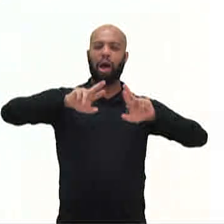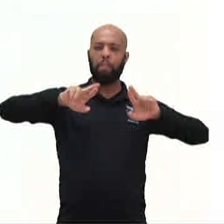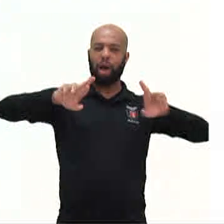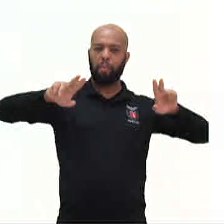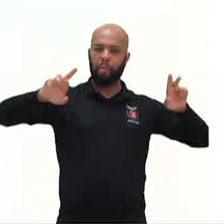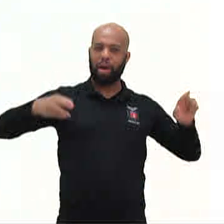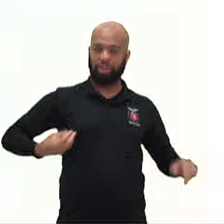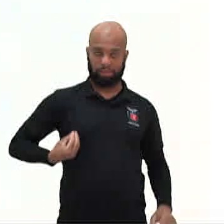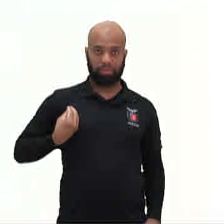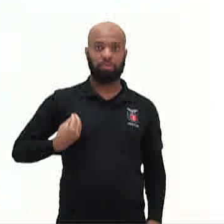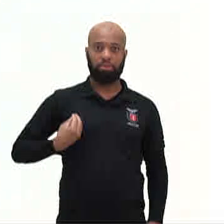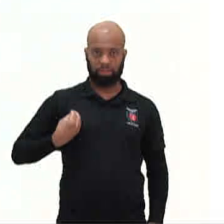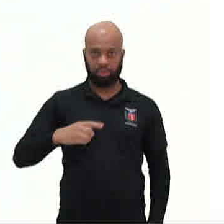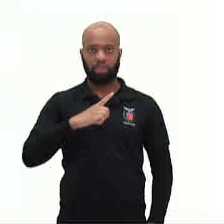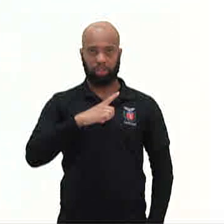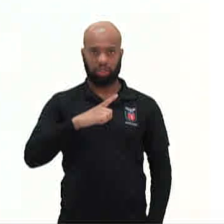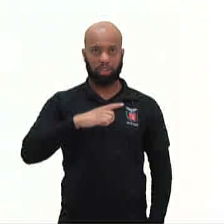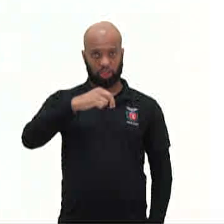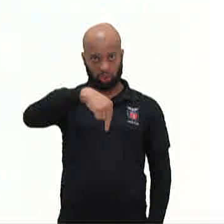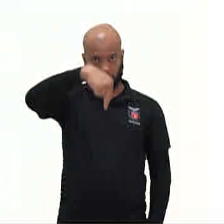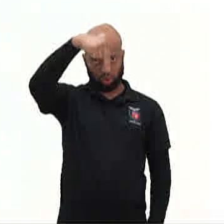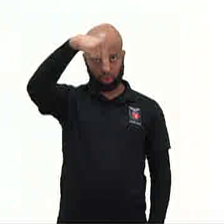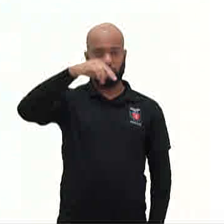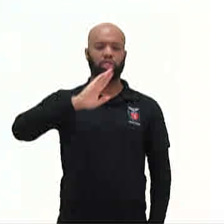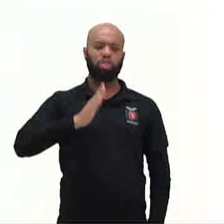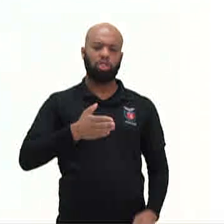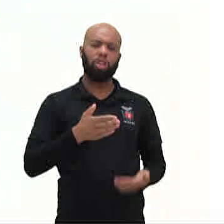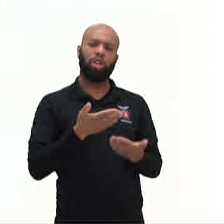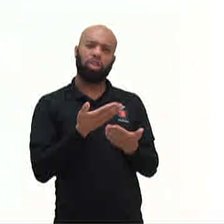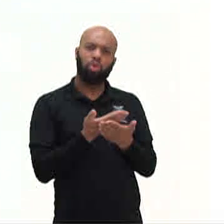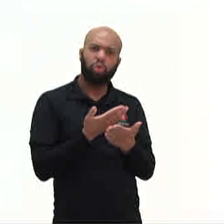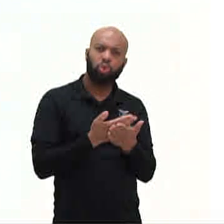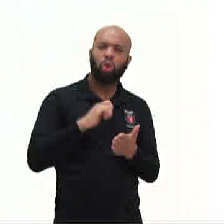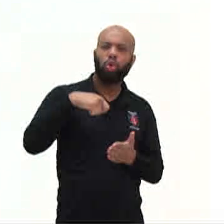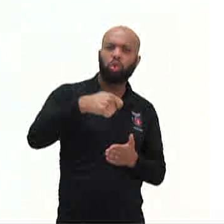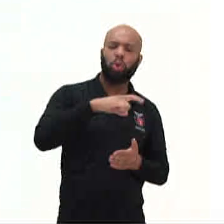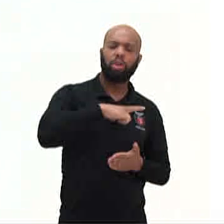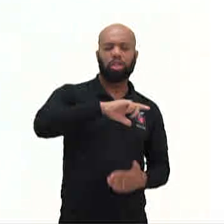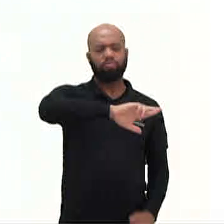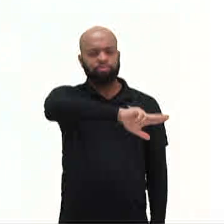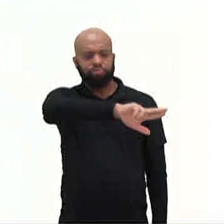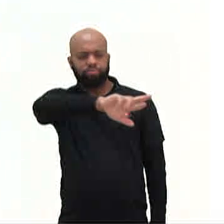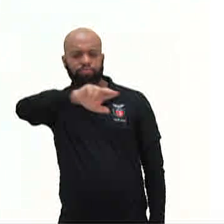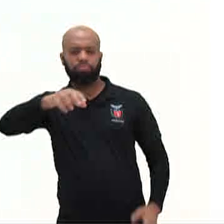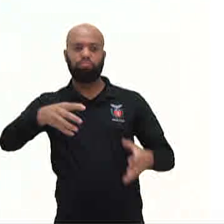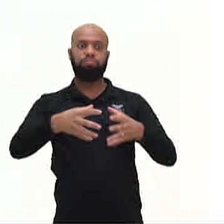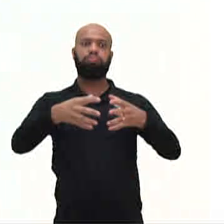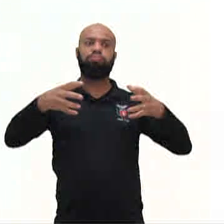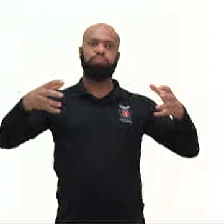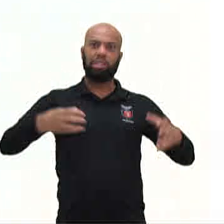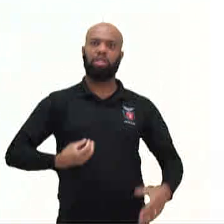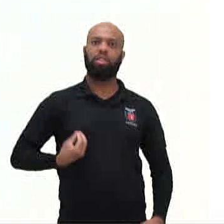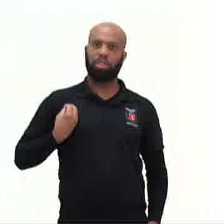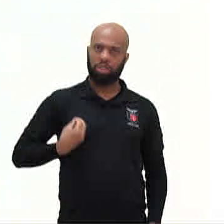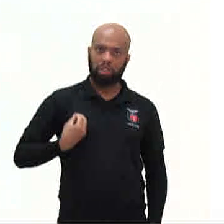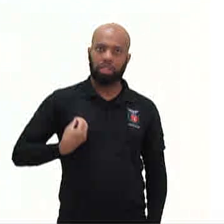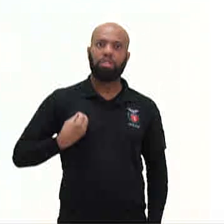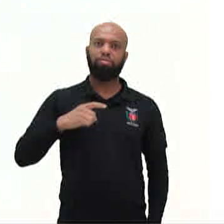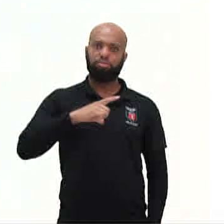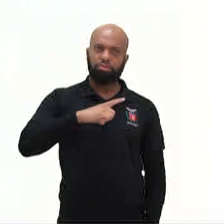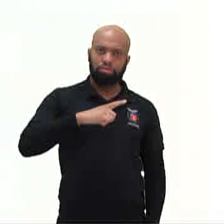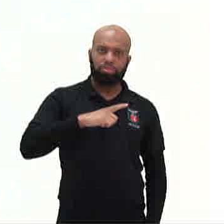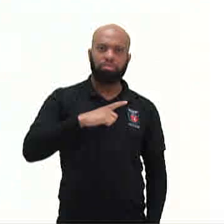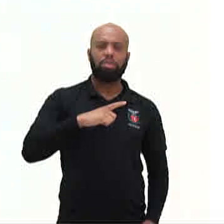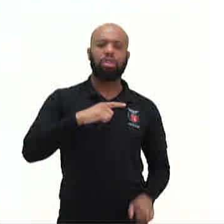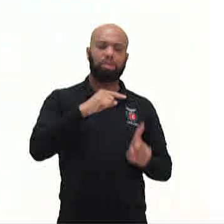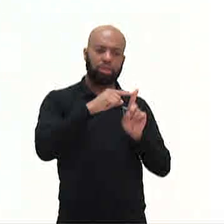norte. Nós vimos lá, né, conversamos sobre a questão da grande diversidade que lá existe, então nós temos uma grande